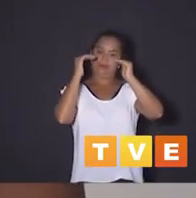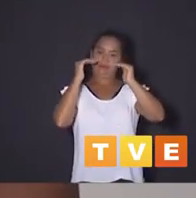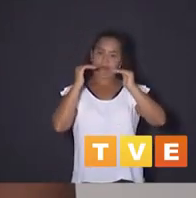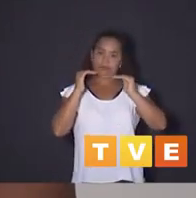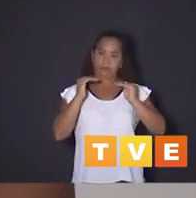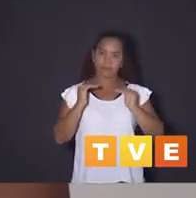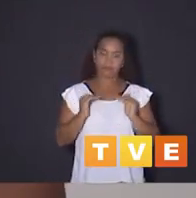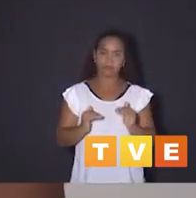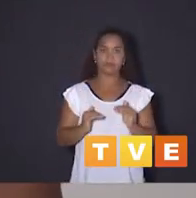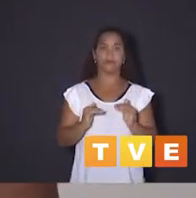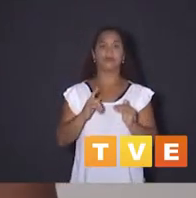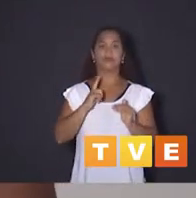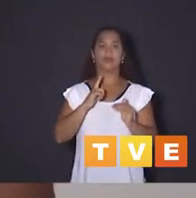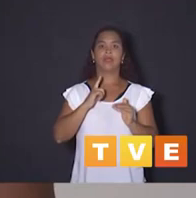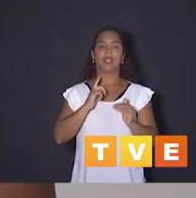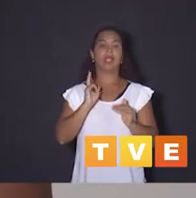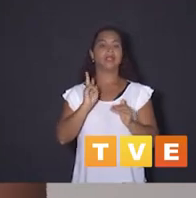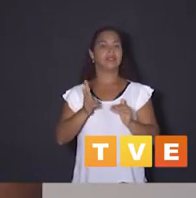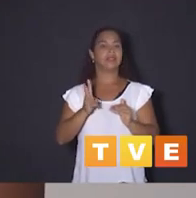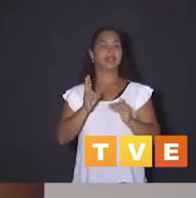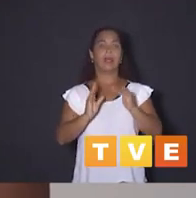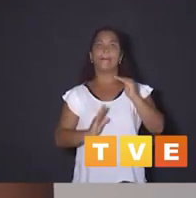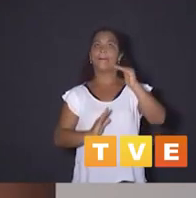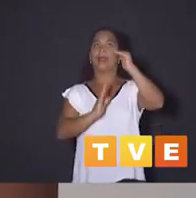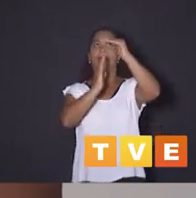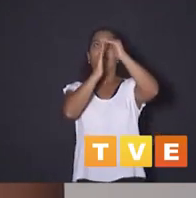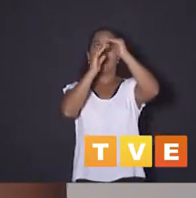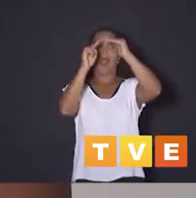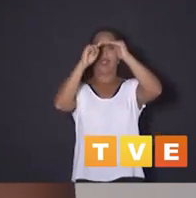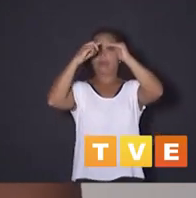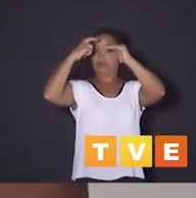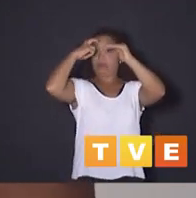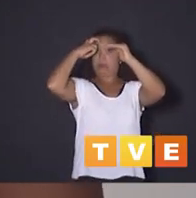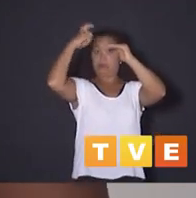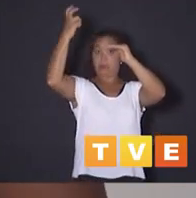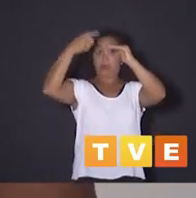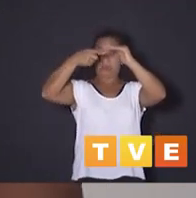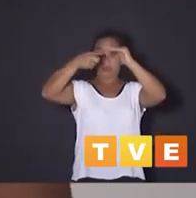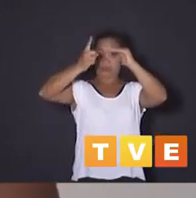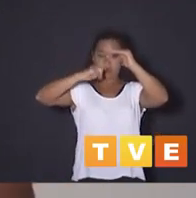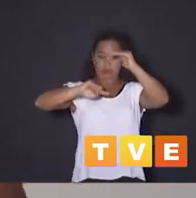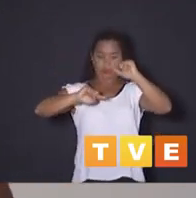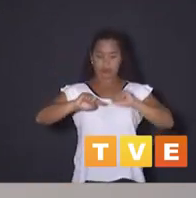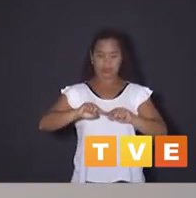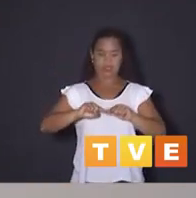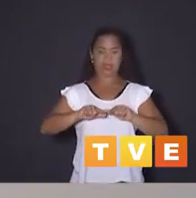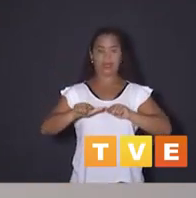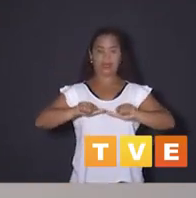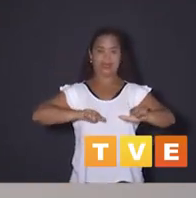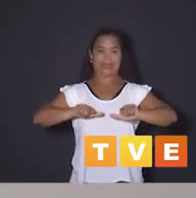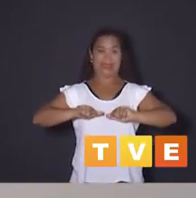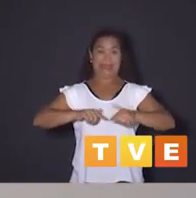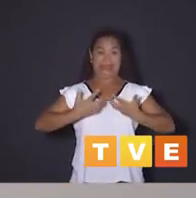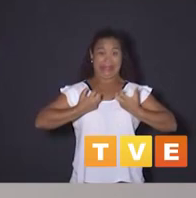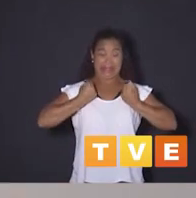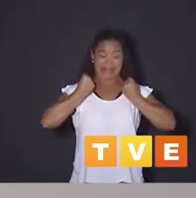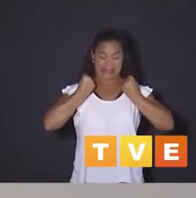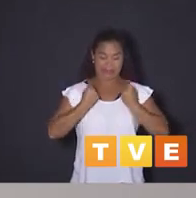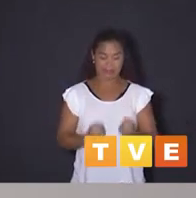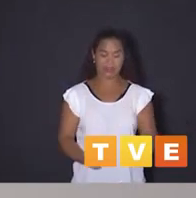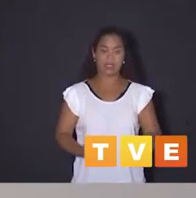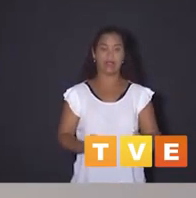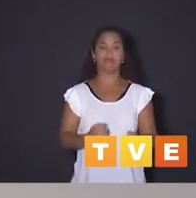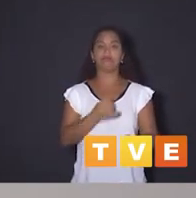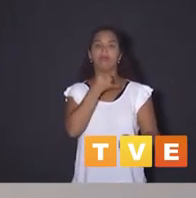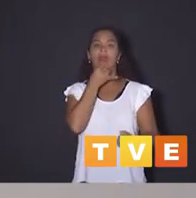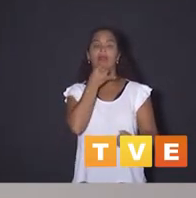coloca acima trabalhos intelectuais e abaixo o trabalho de ditos braçais quem executa é quem transformou aquele